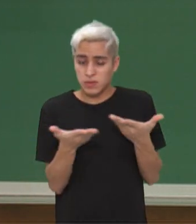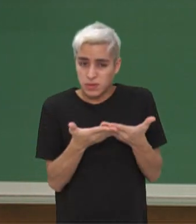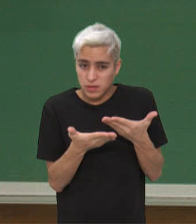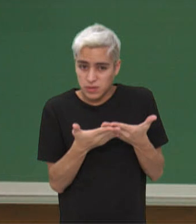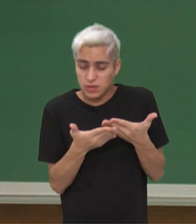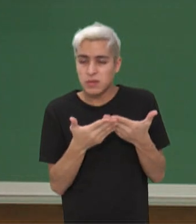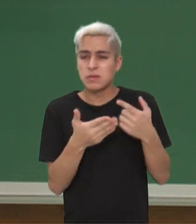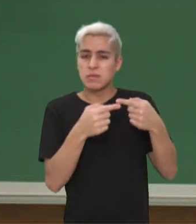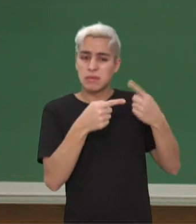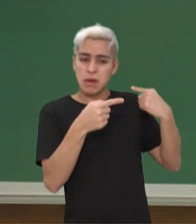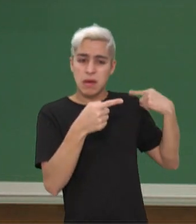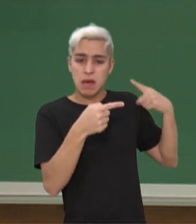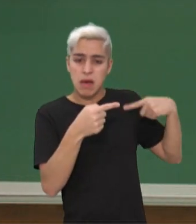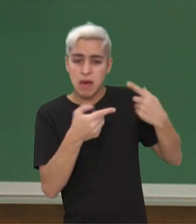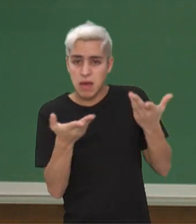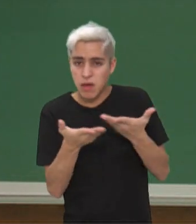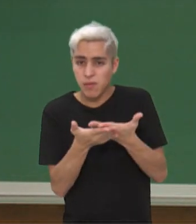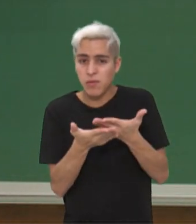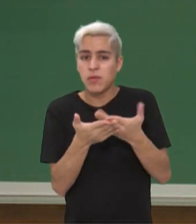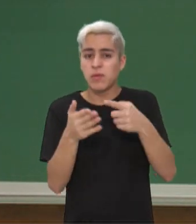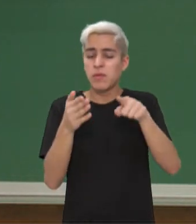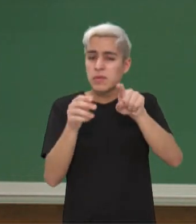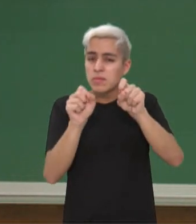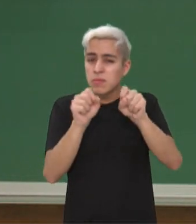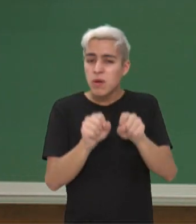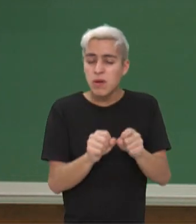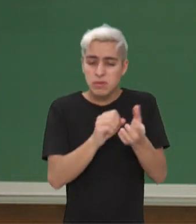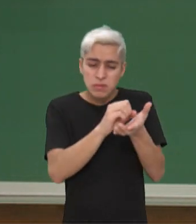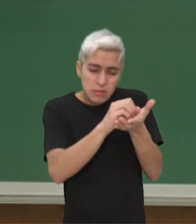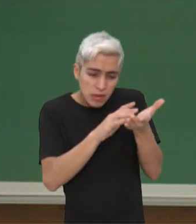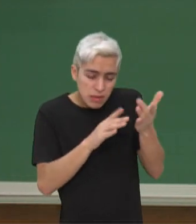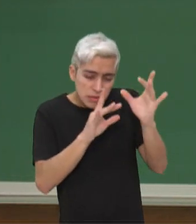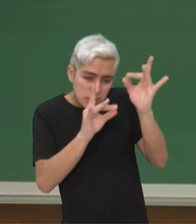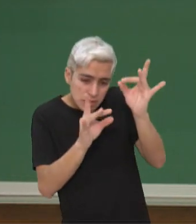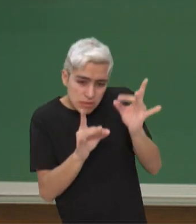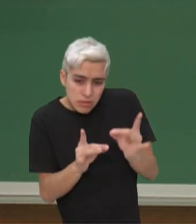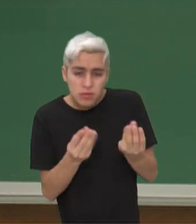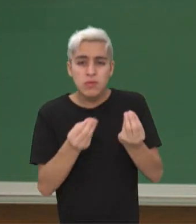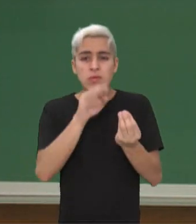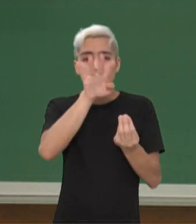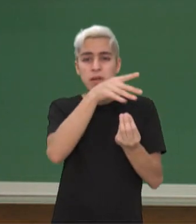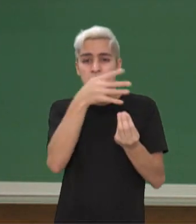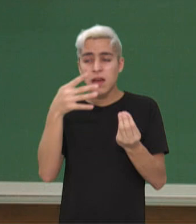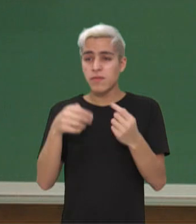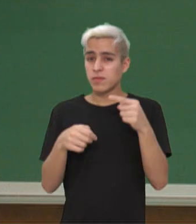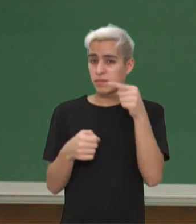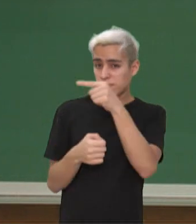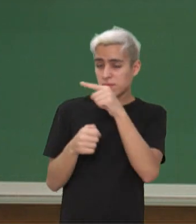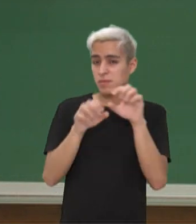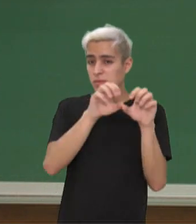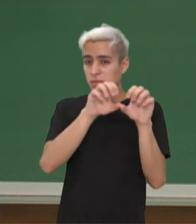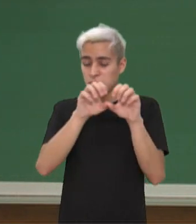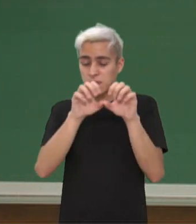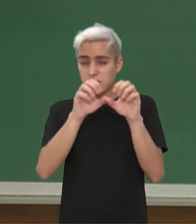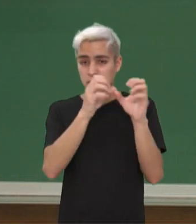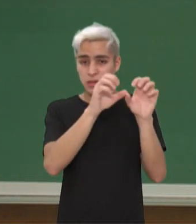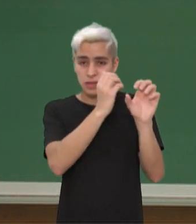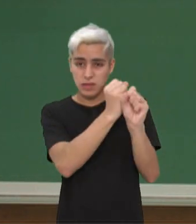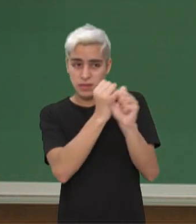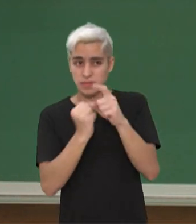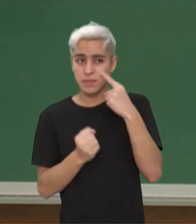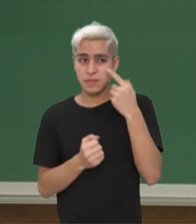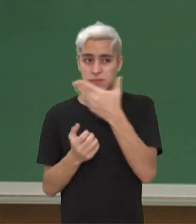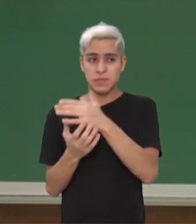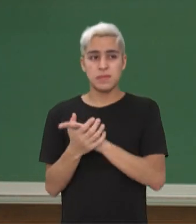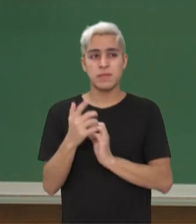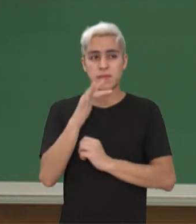aulas anteriores, você pode fazer o esboço completo do gráfico dessa função. f de x igual menos